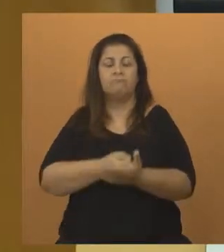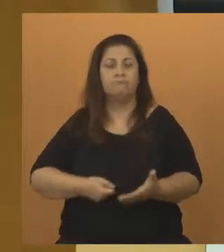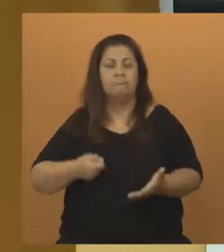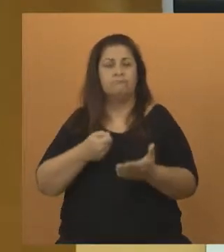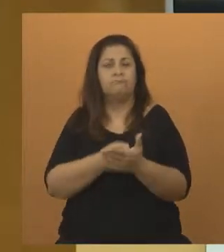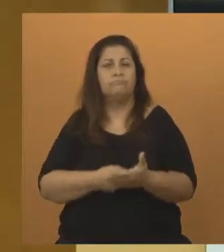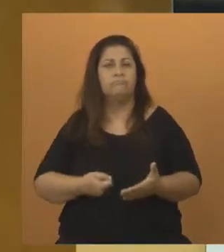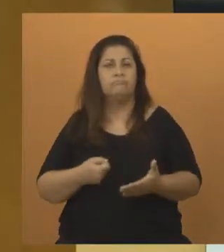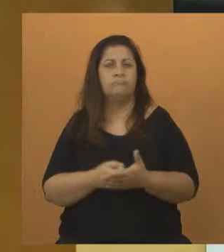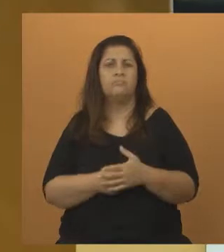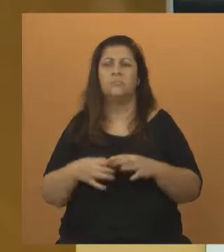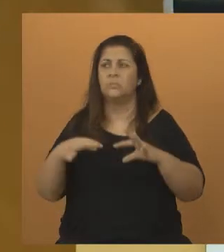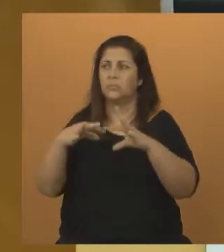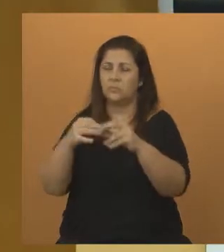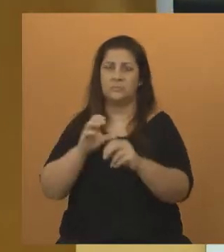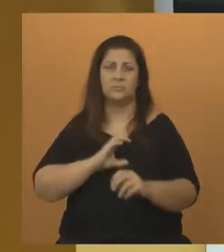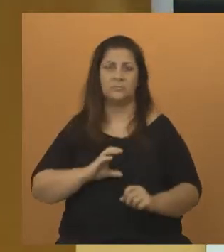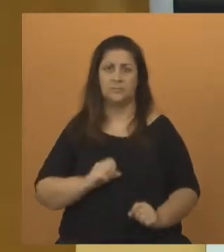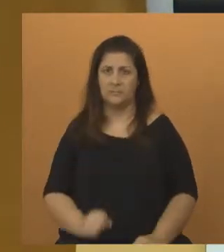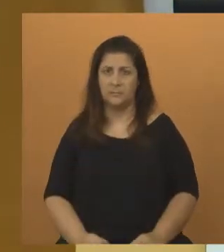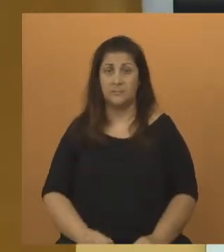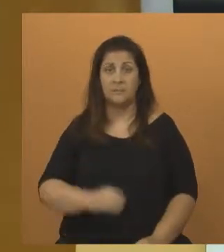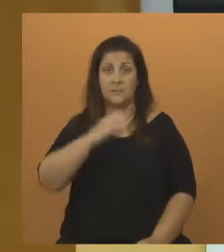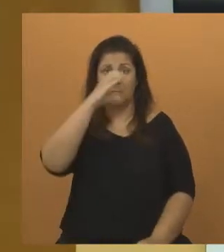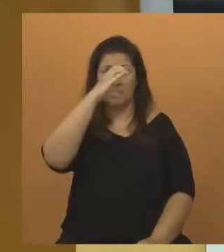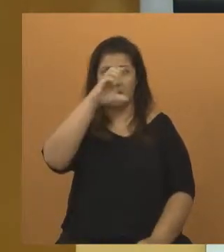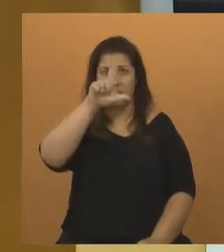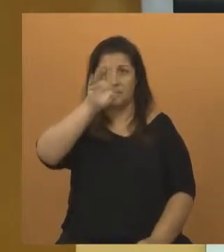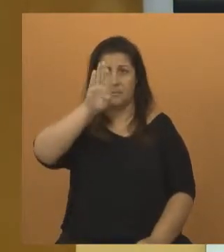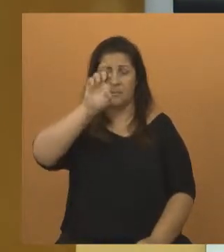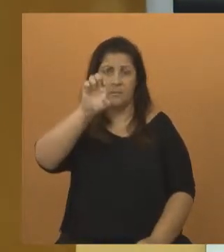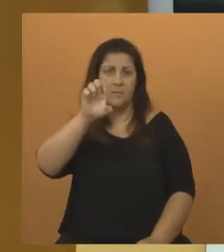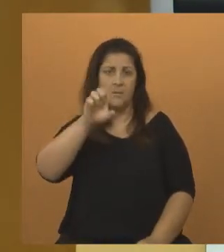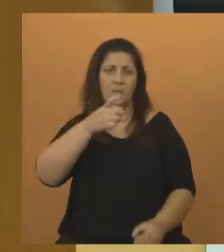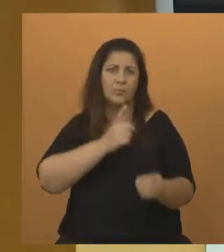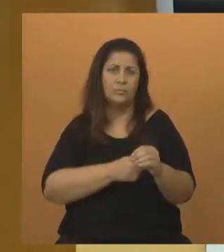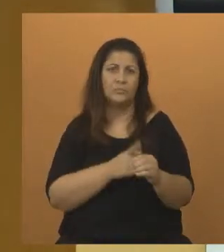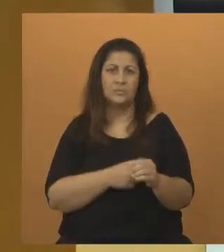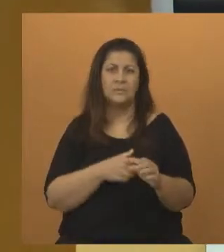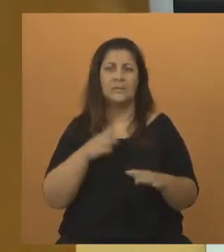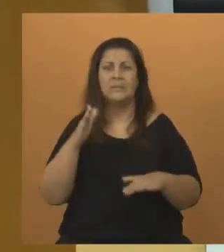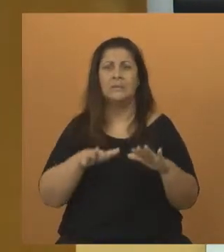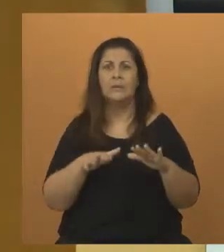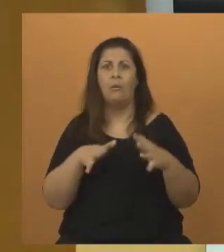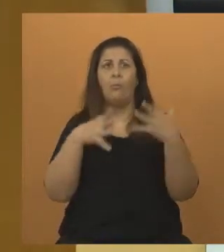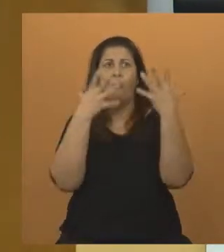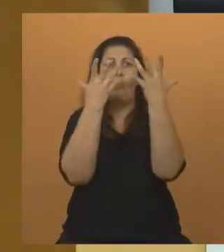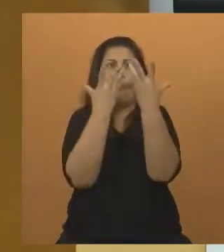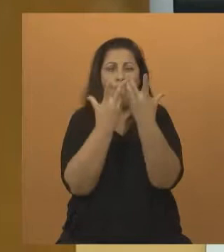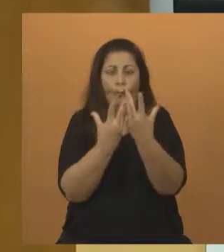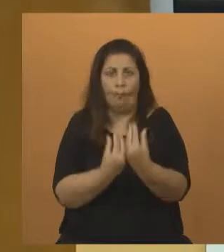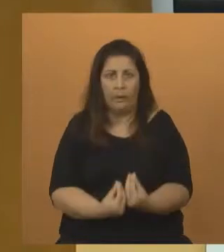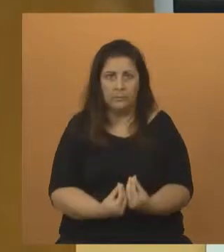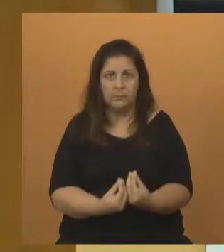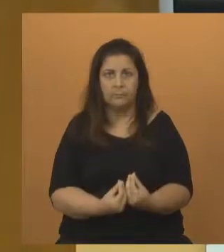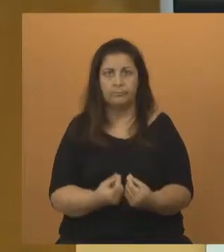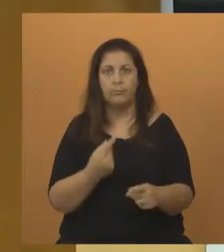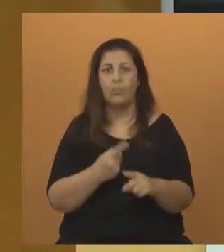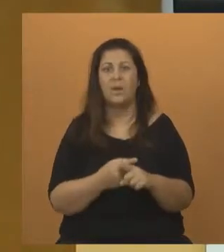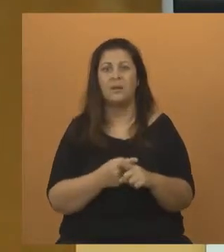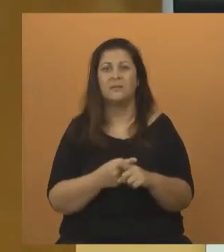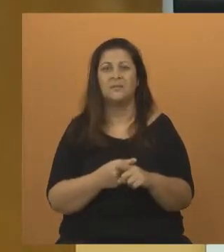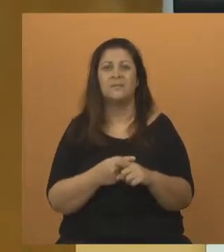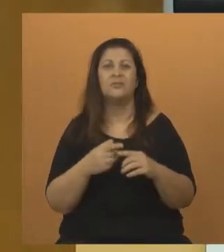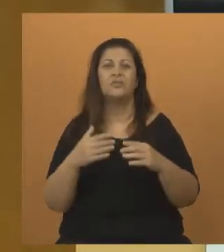das cidades. Os clubes que estão no centro da cidade, muitas vezes, são engolidos pelo mercado imobiliário.